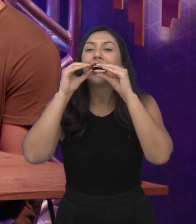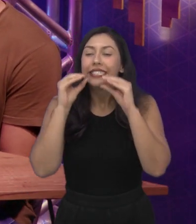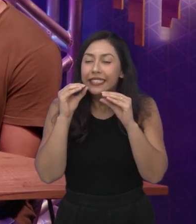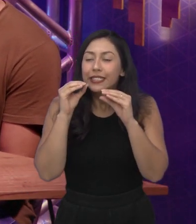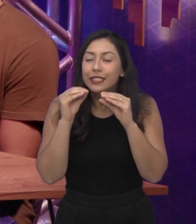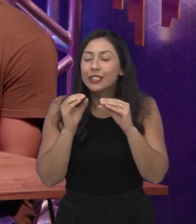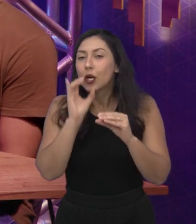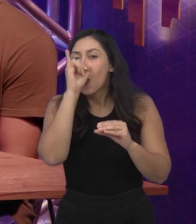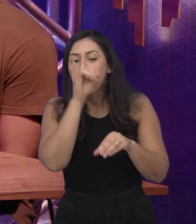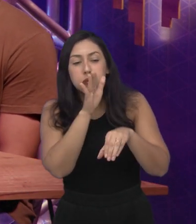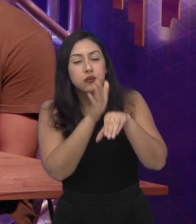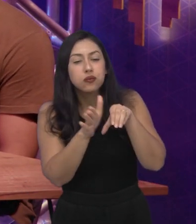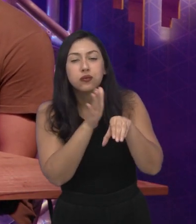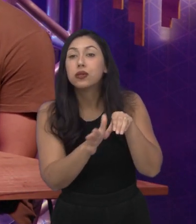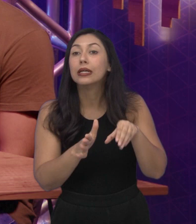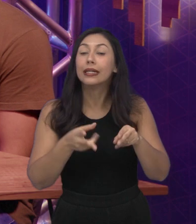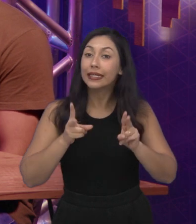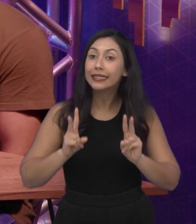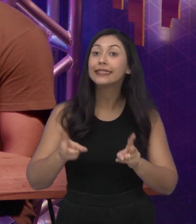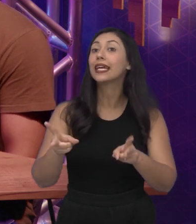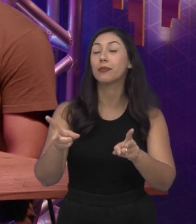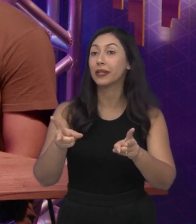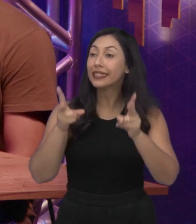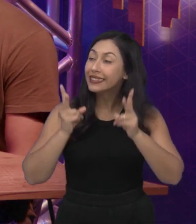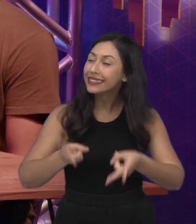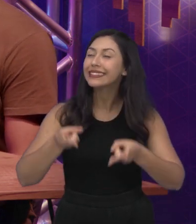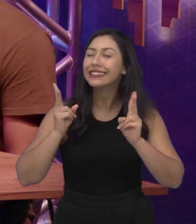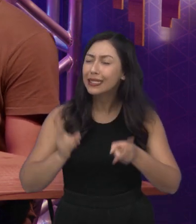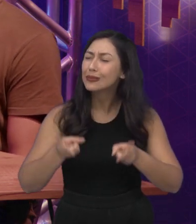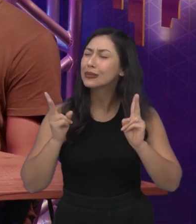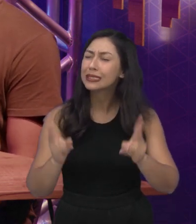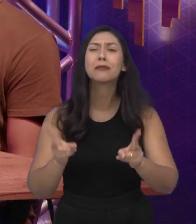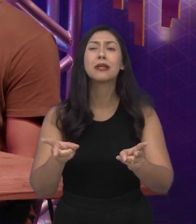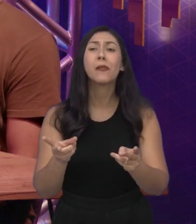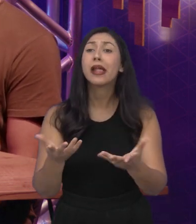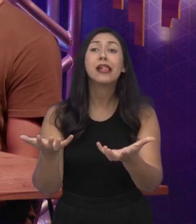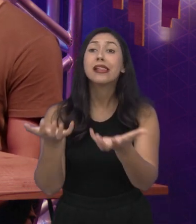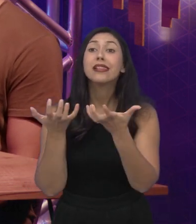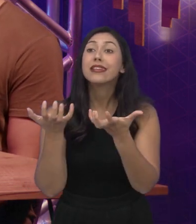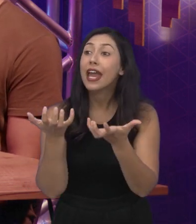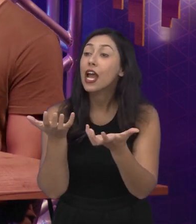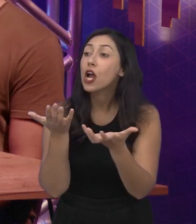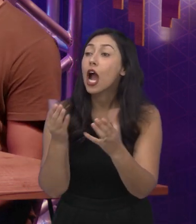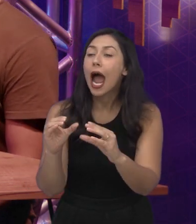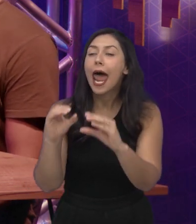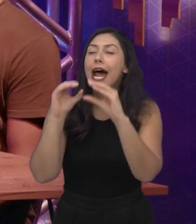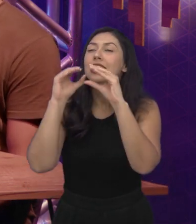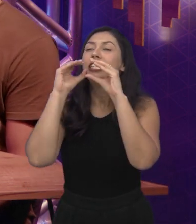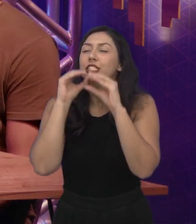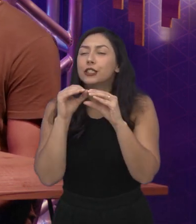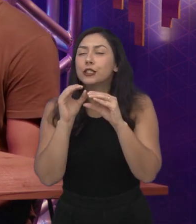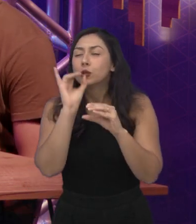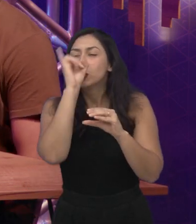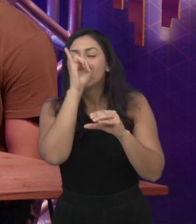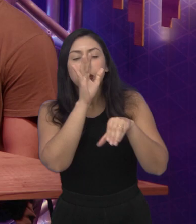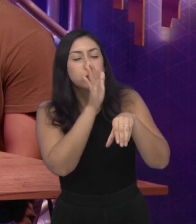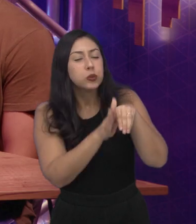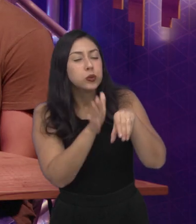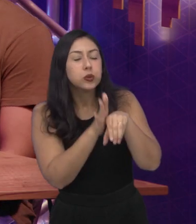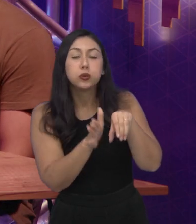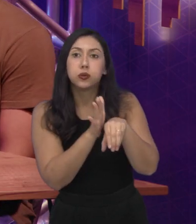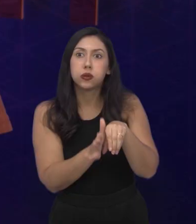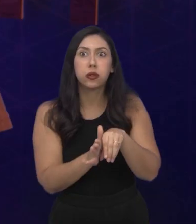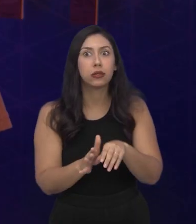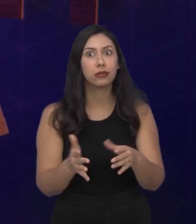de presunto. Tudo que ele vai fazer, a maneira que ele quer, algo que ele quer em troca é um sanduíche de presunto.